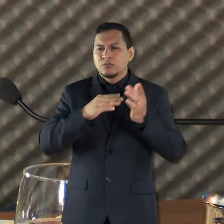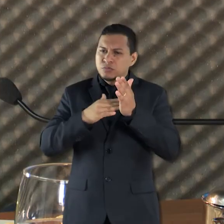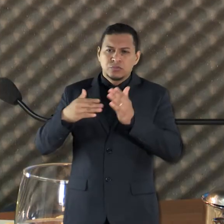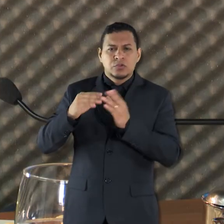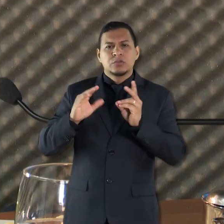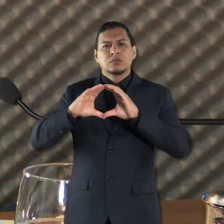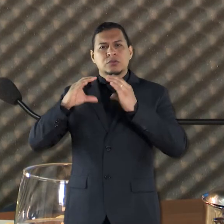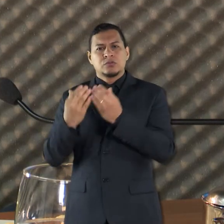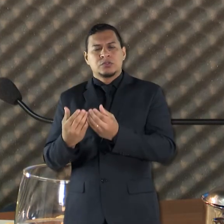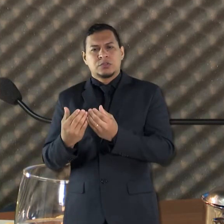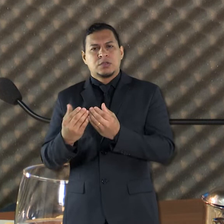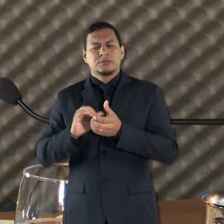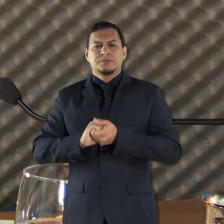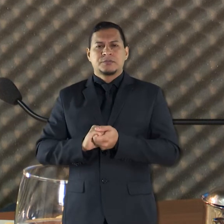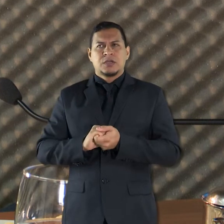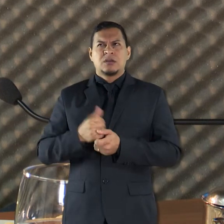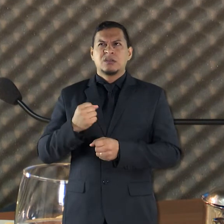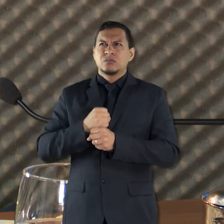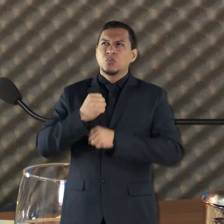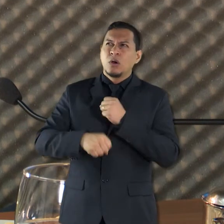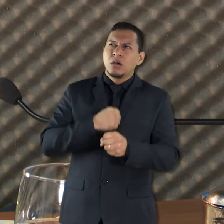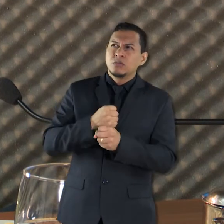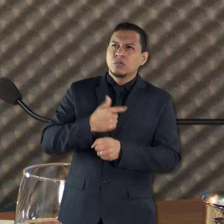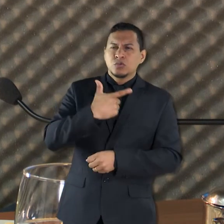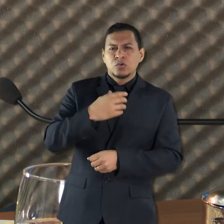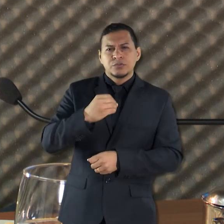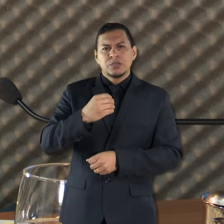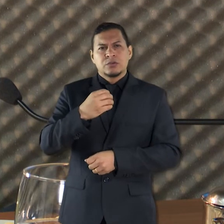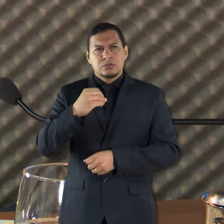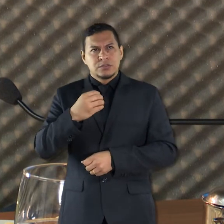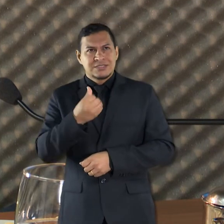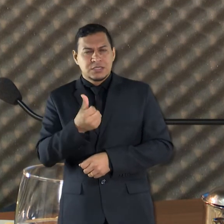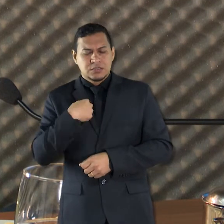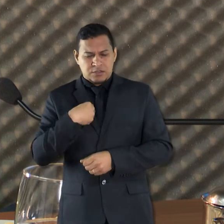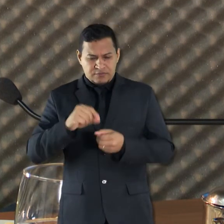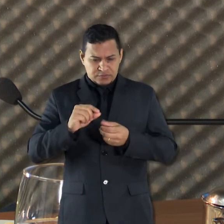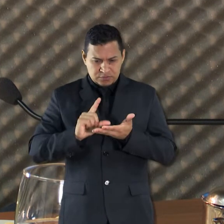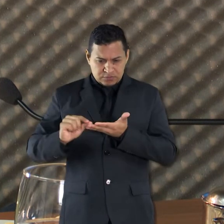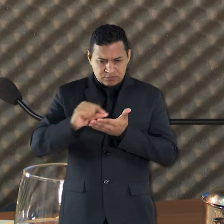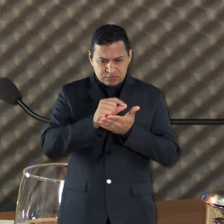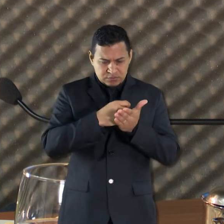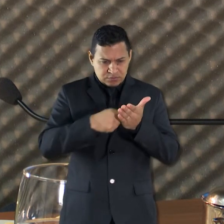as comunidades. Em 2006, eu estava escrevendo um